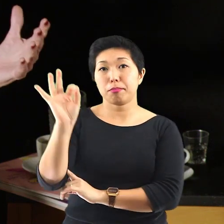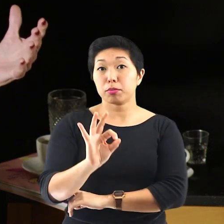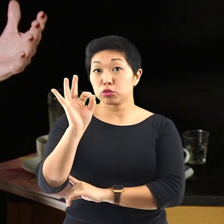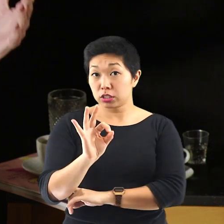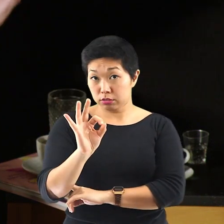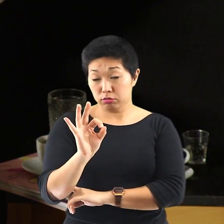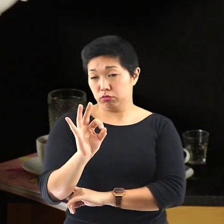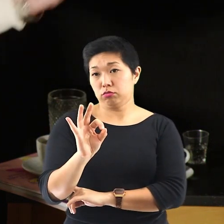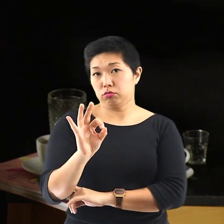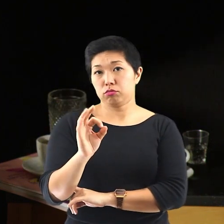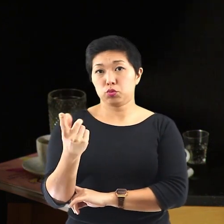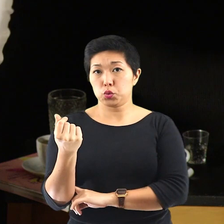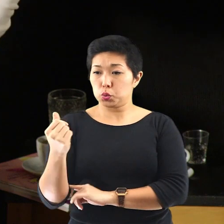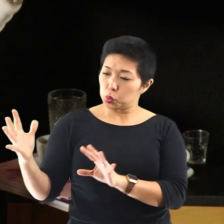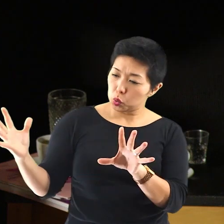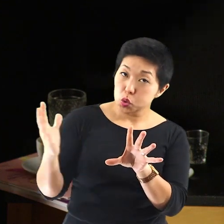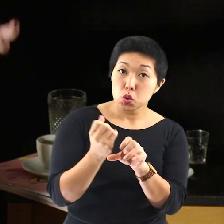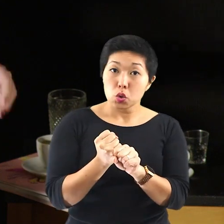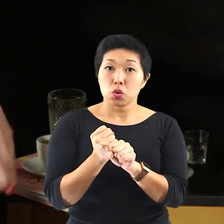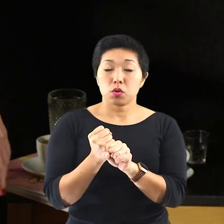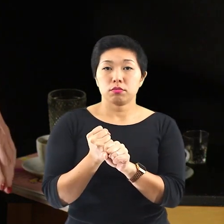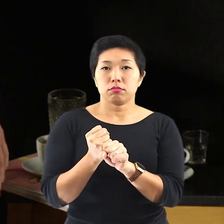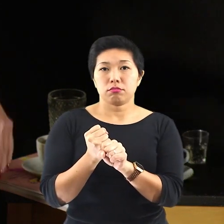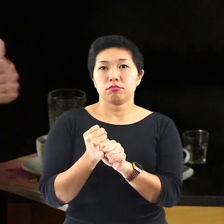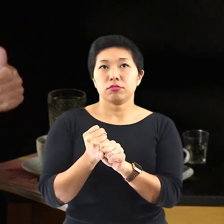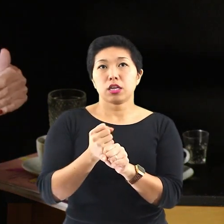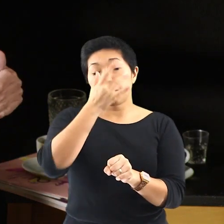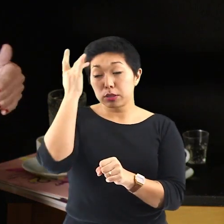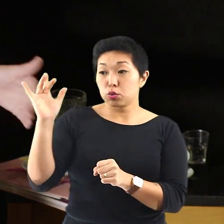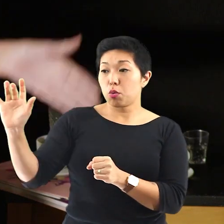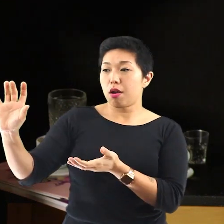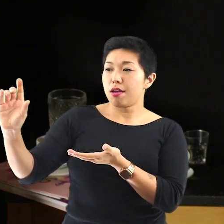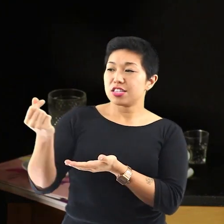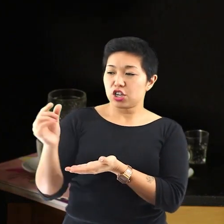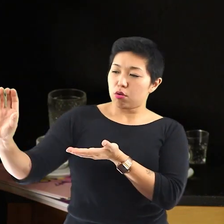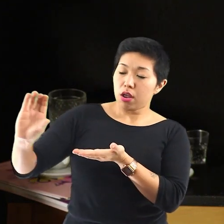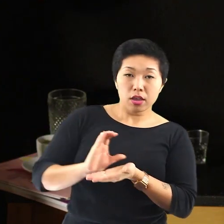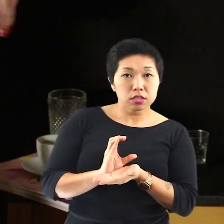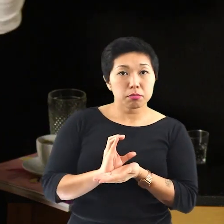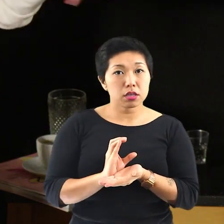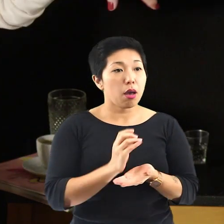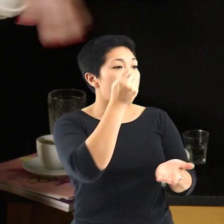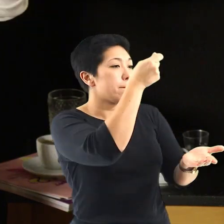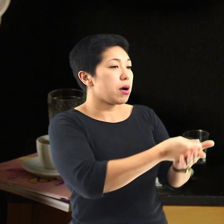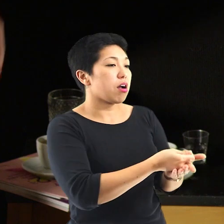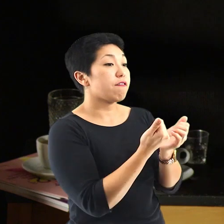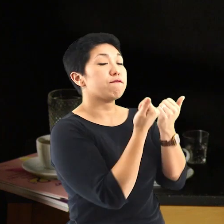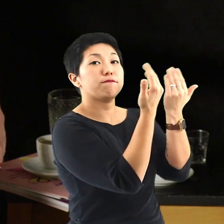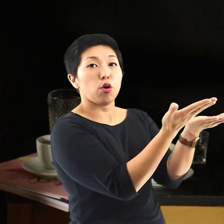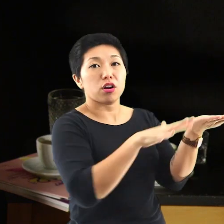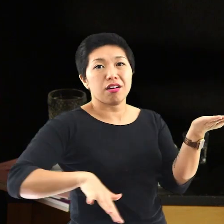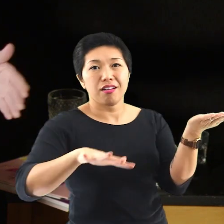90% dos recursos, né, somados, o que as pessoas recebiam, eram gastos fora da área, fora do